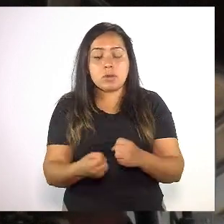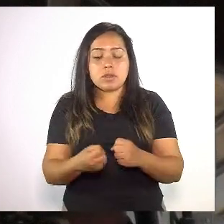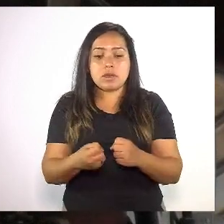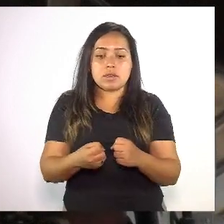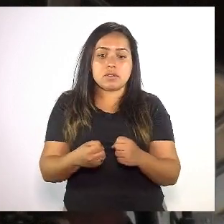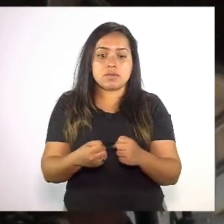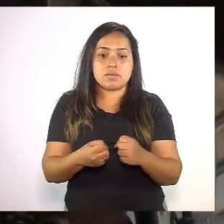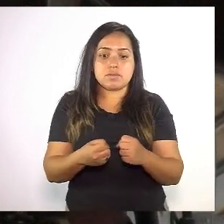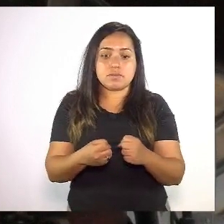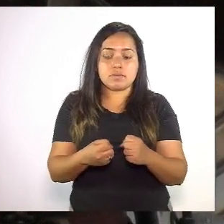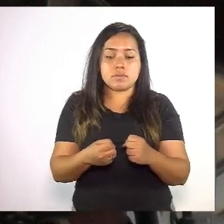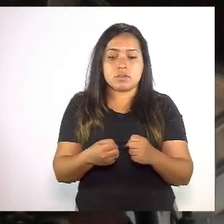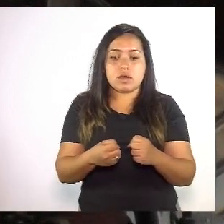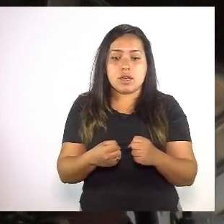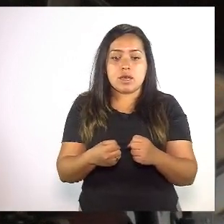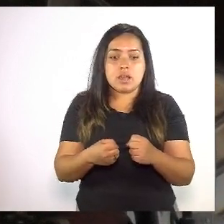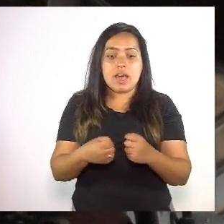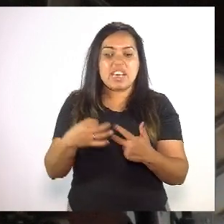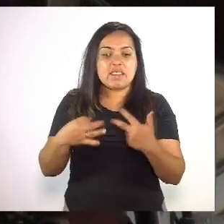senhor presidente. Preste aqui, peraí.